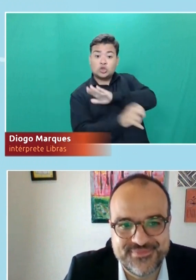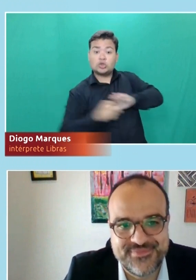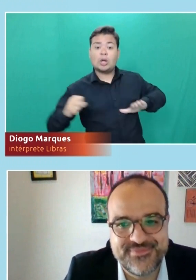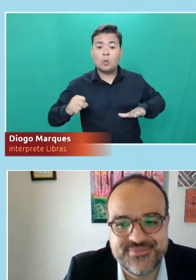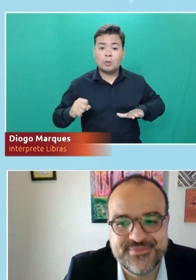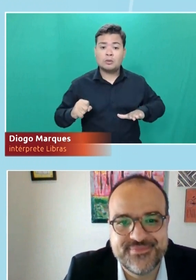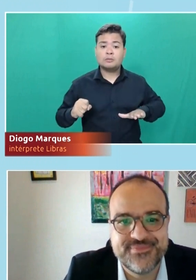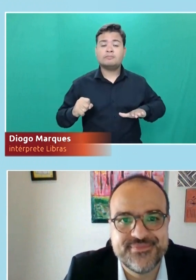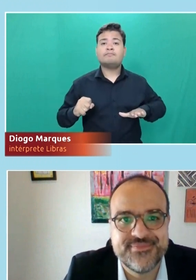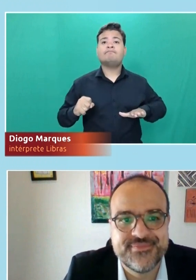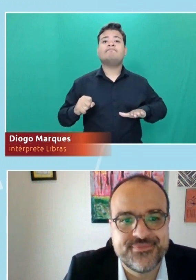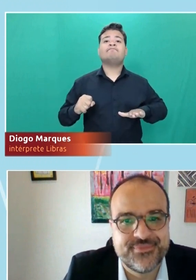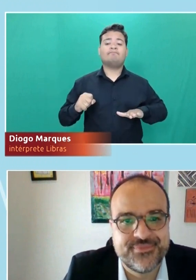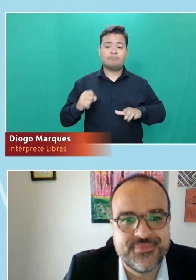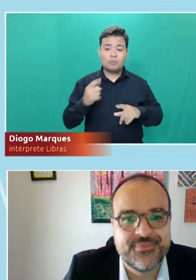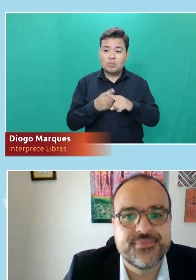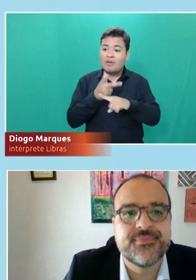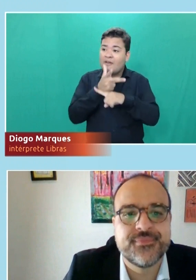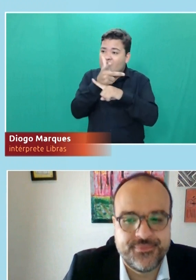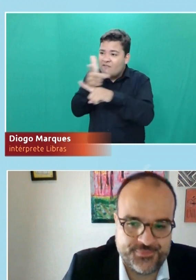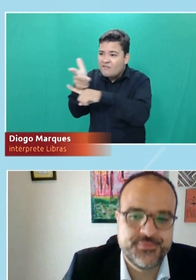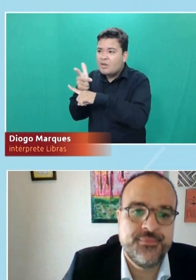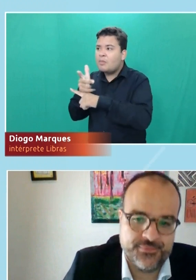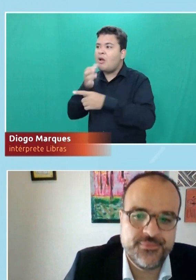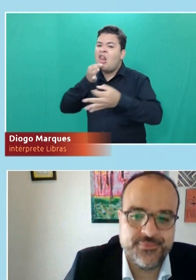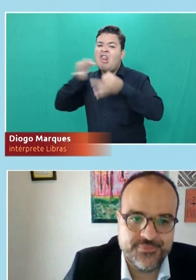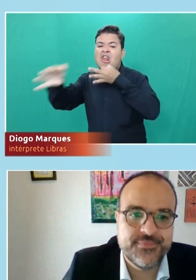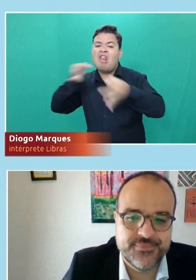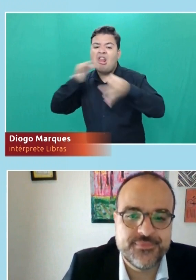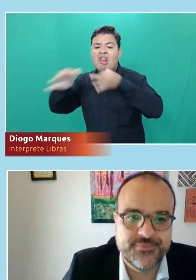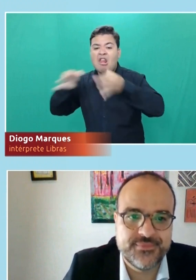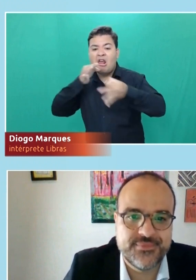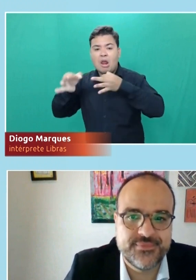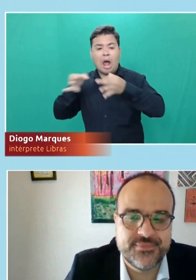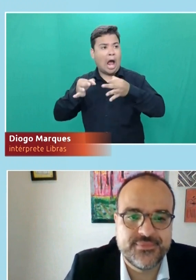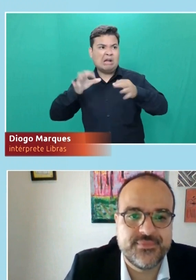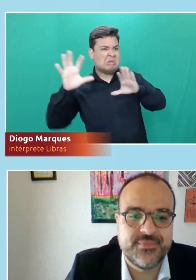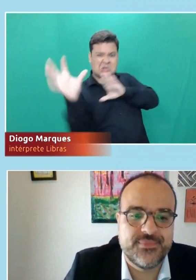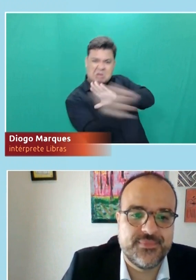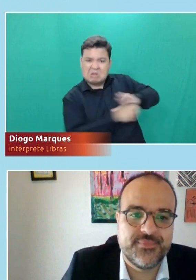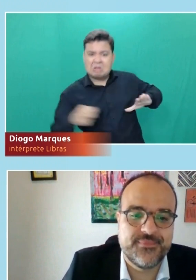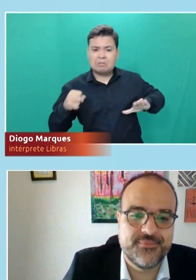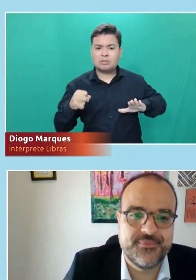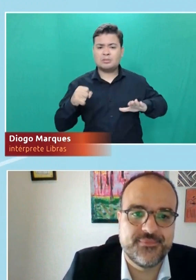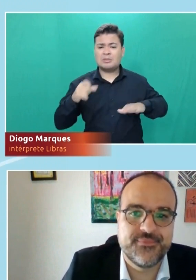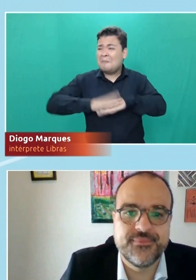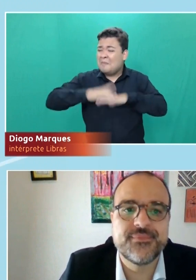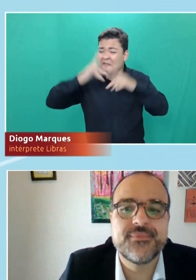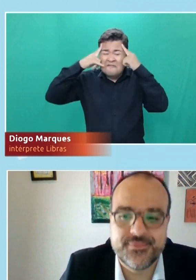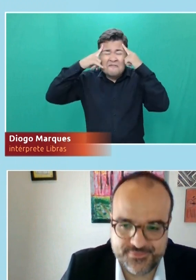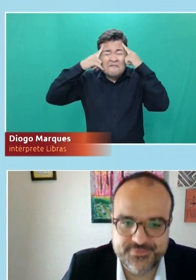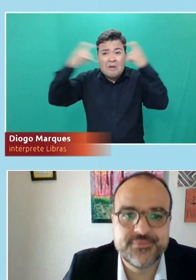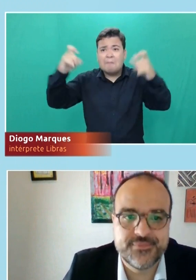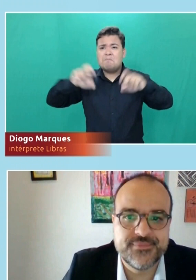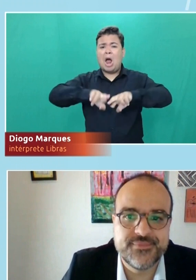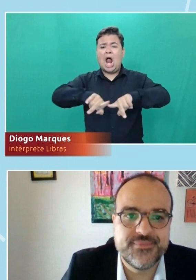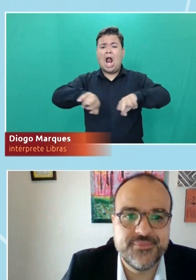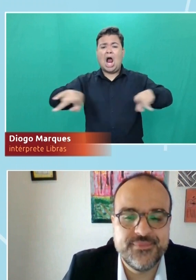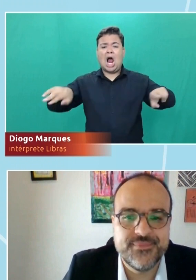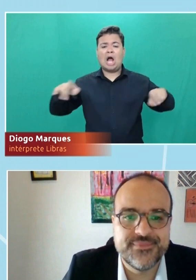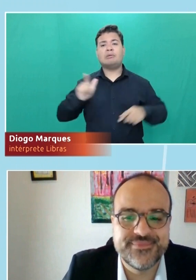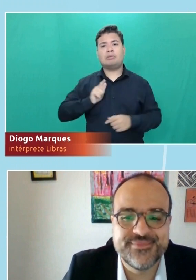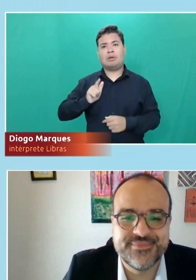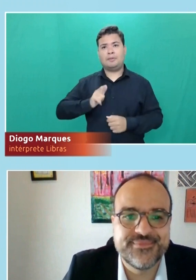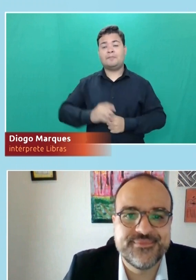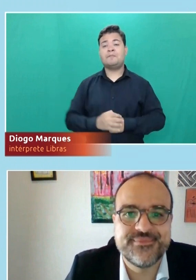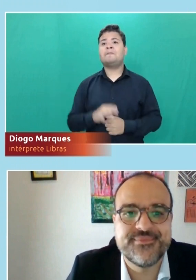maneira estavam filmando ou criticando a manifestação. Tem vários momentos que a gente pode citar de violência já desses grupos. Mas ficou mais